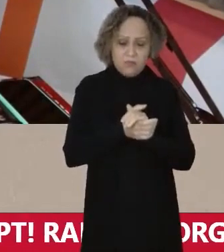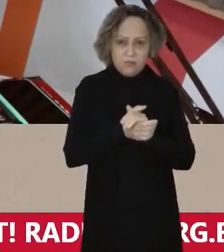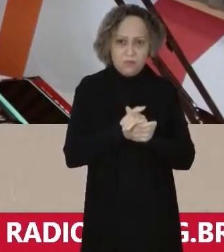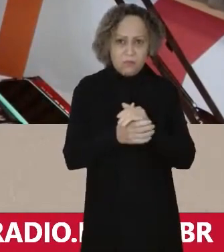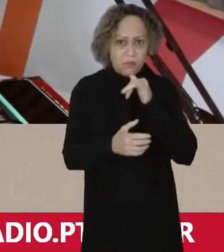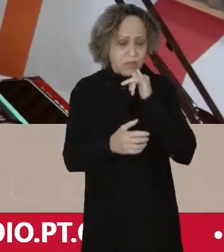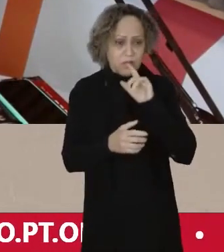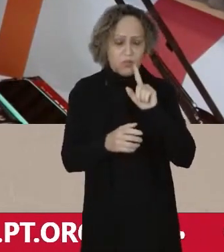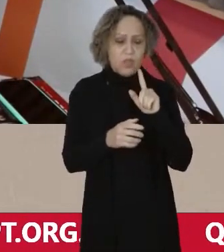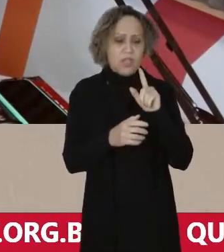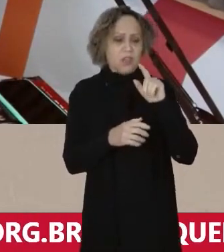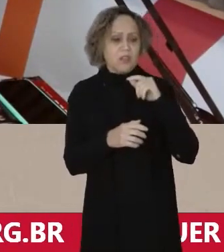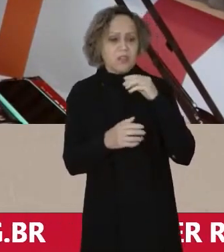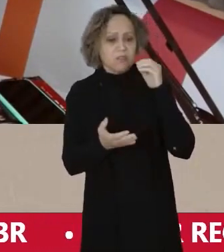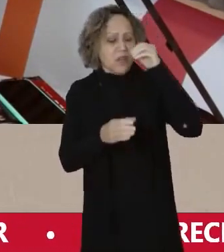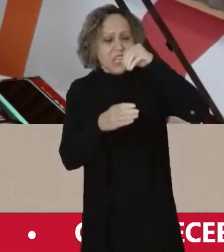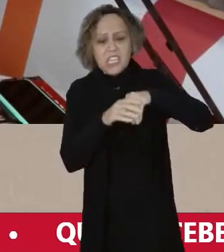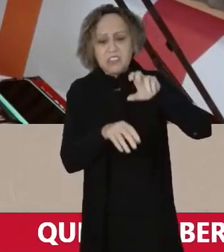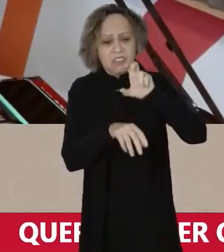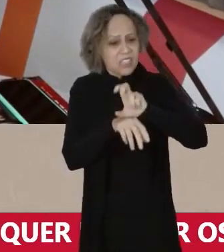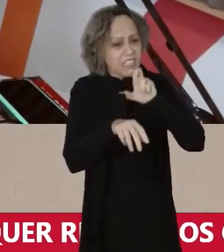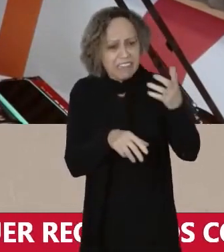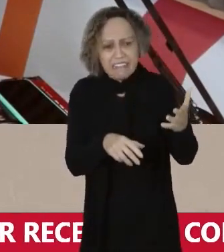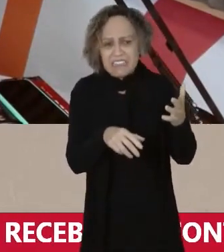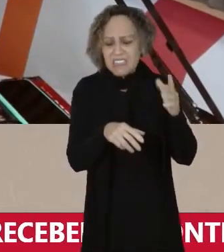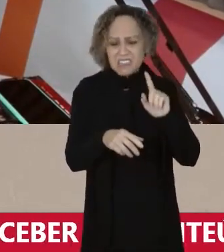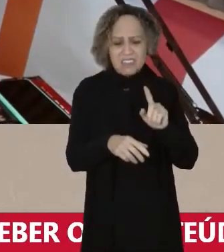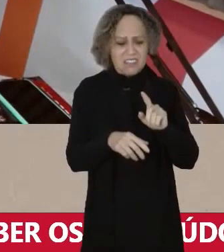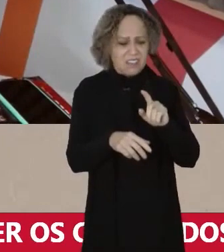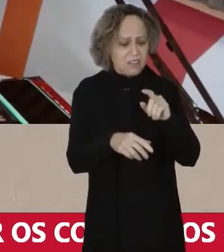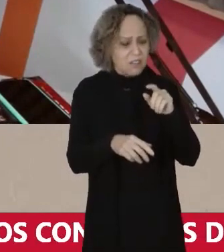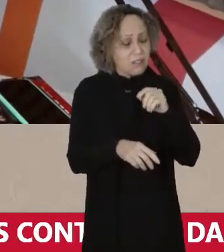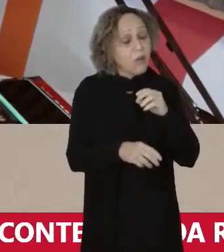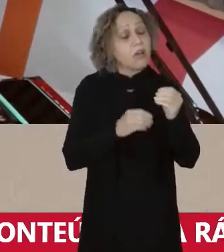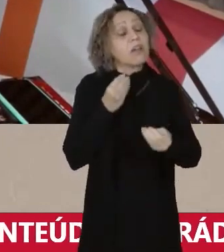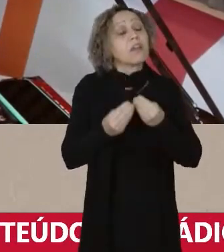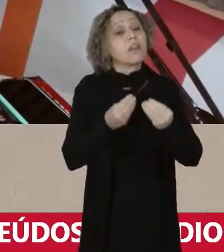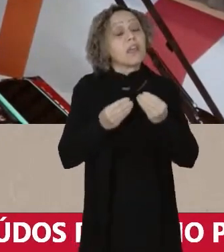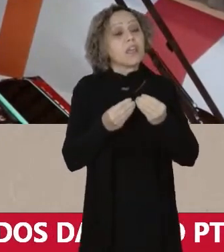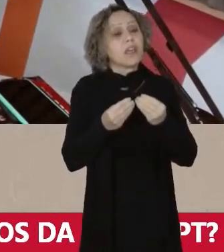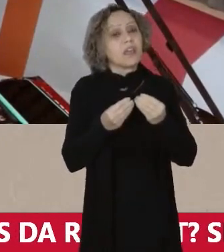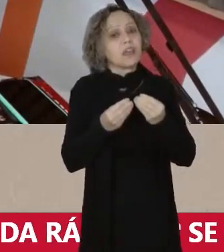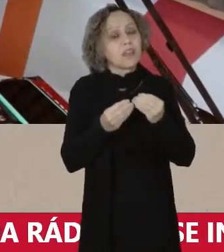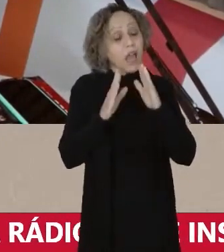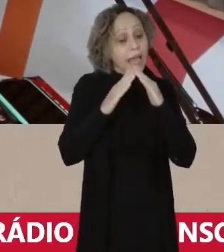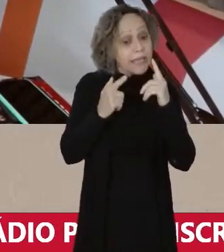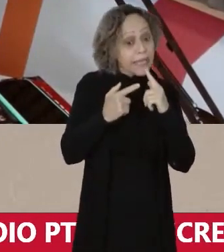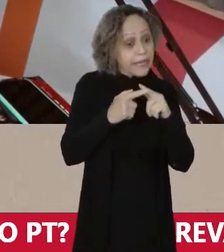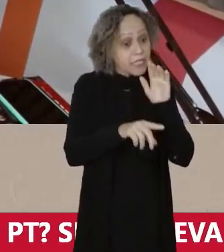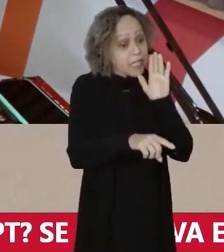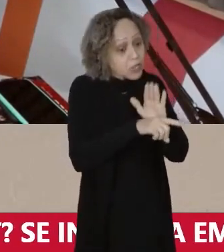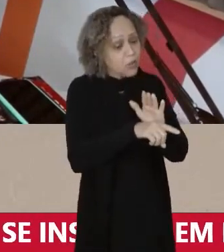braço em direitos, não é o braço em creche, não é o braço oferecendo a essa juventude que ali está meios para que não